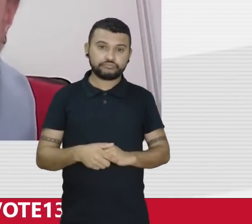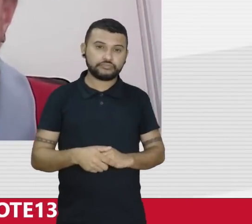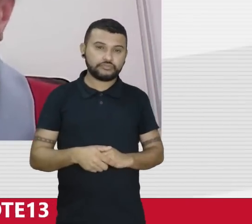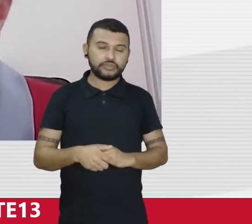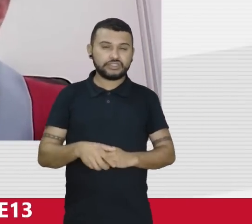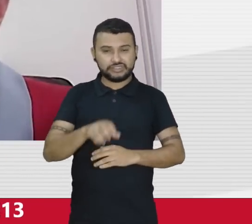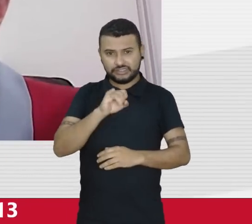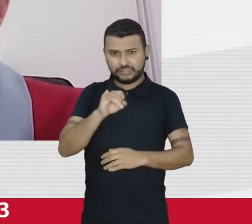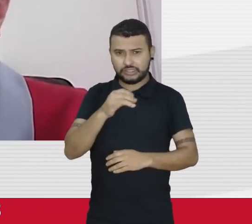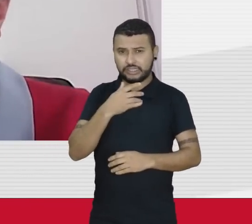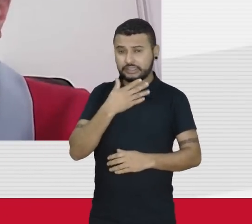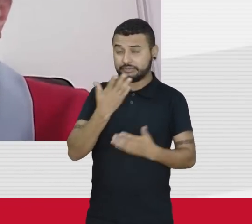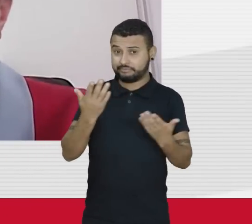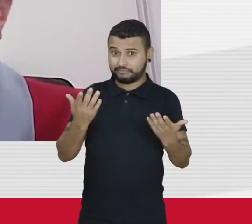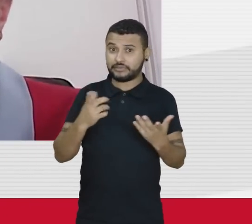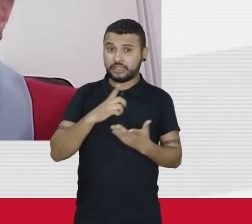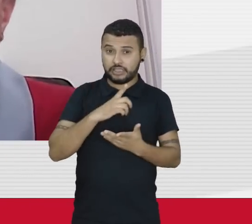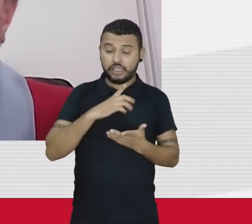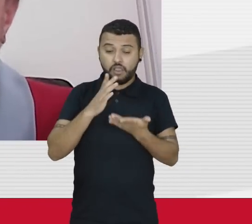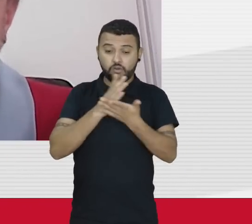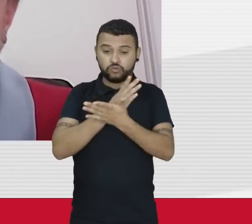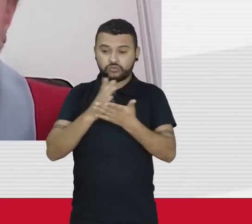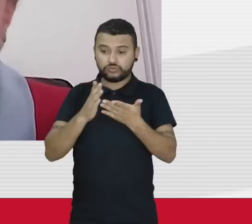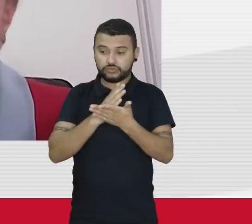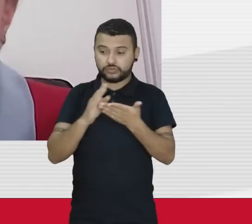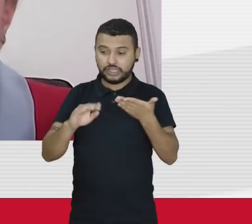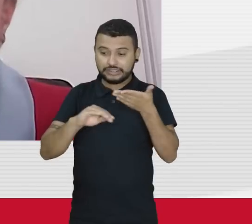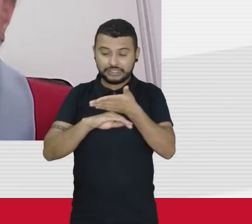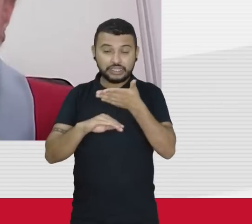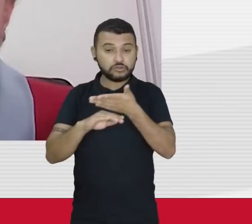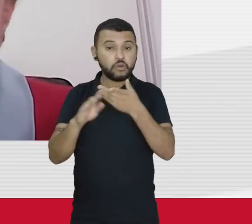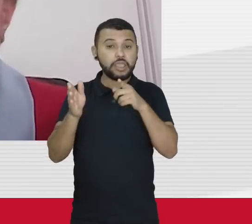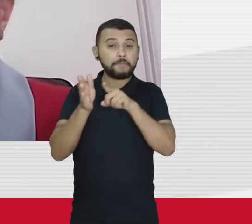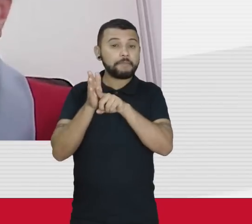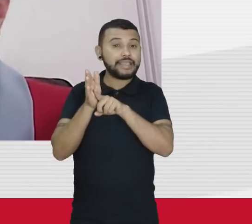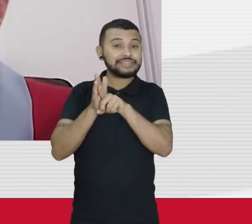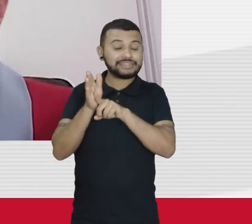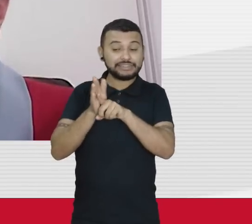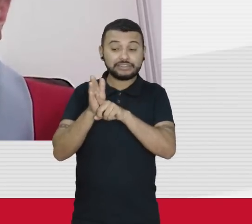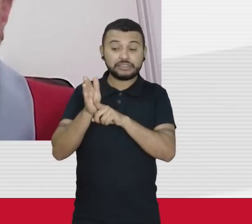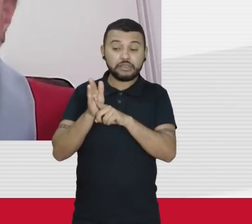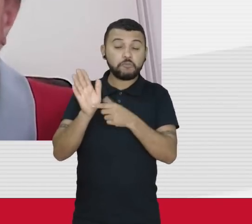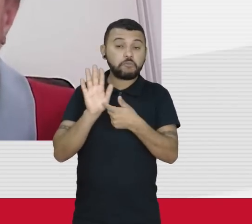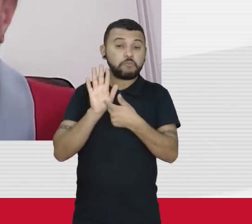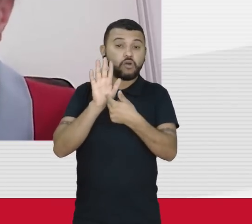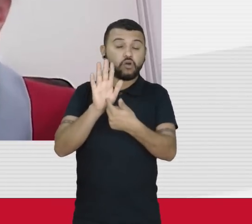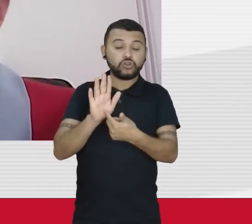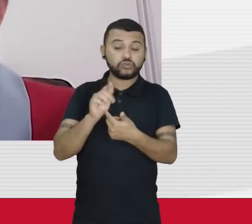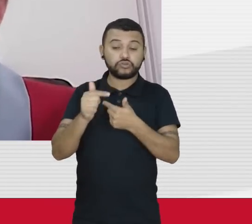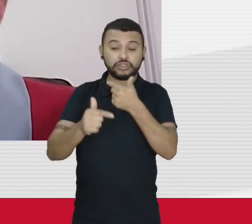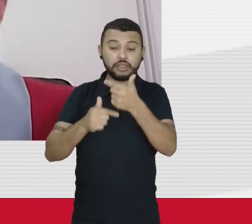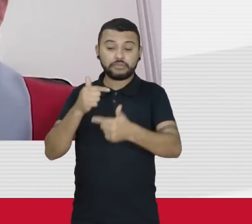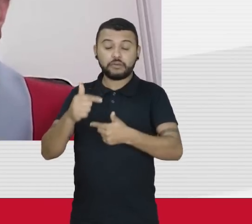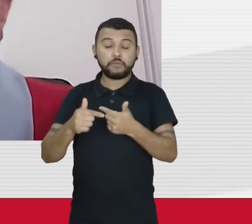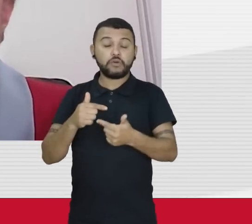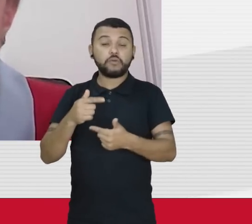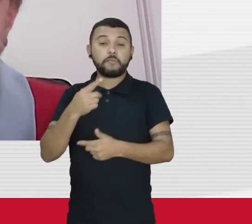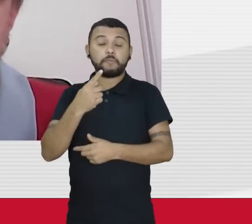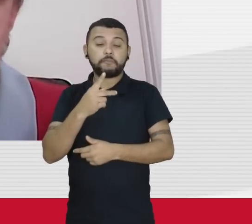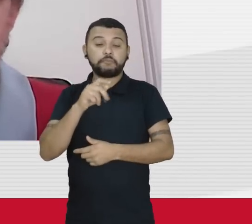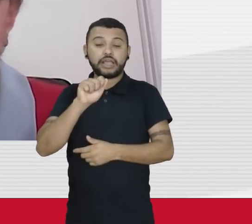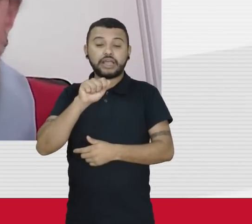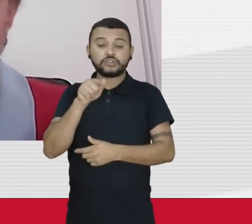eles têm, como acredito que têm, acesso a todas as pesquisas, mostra que a gestão do Pazuello,